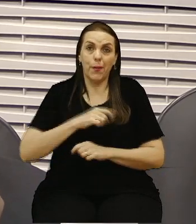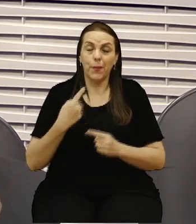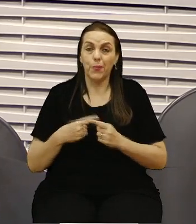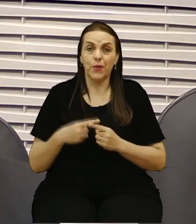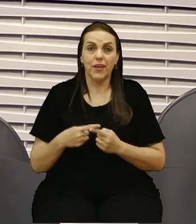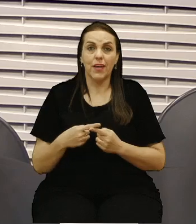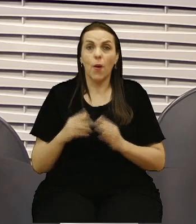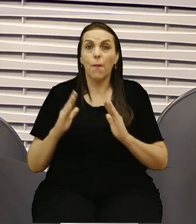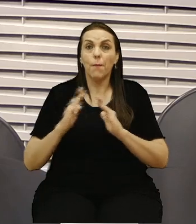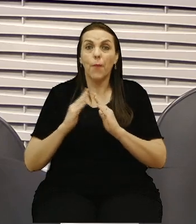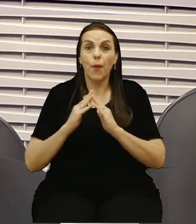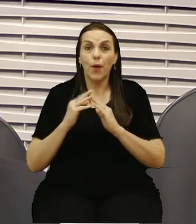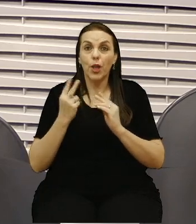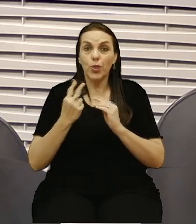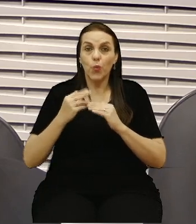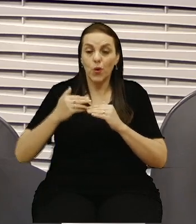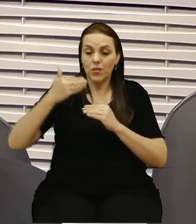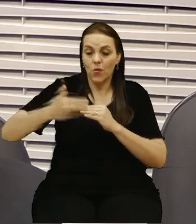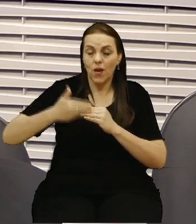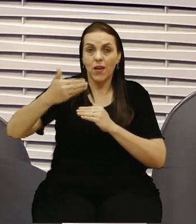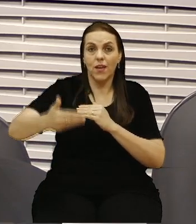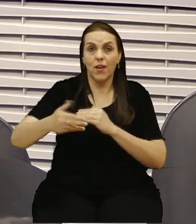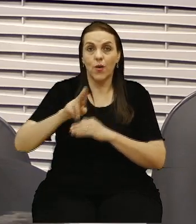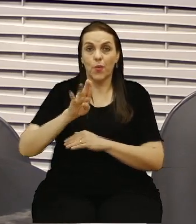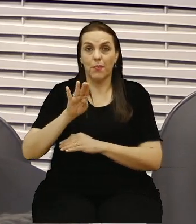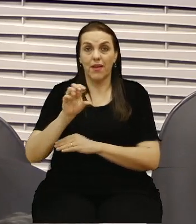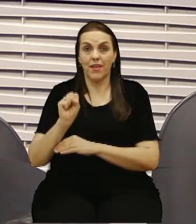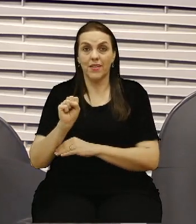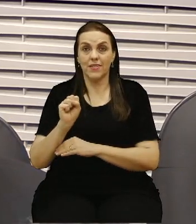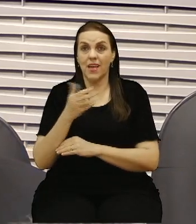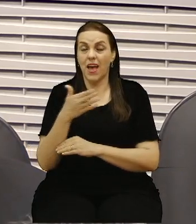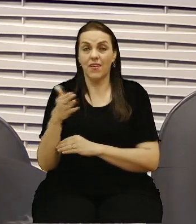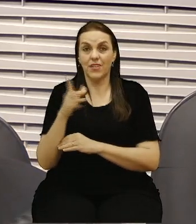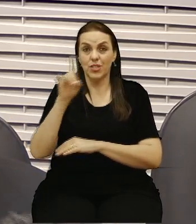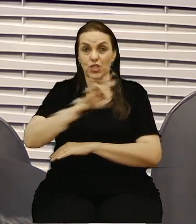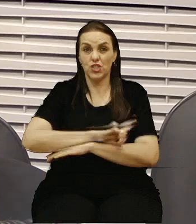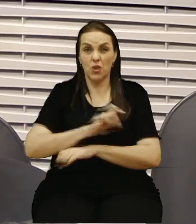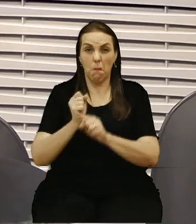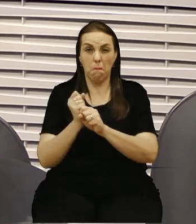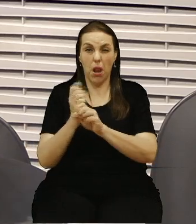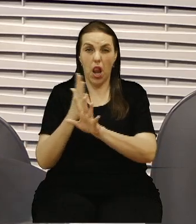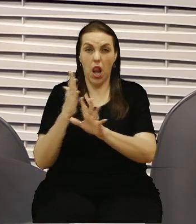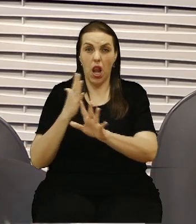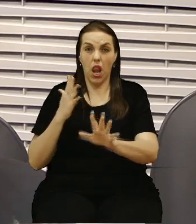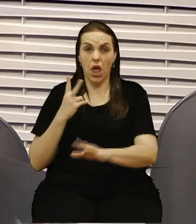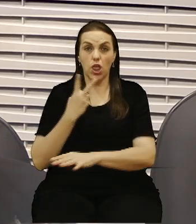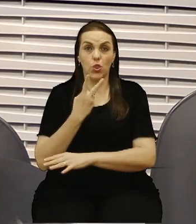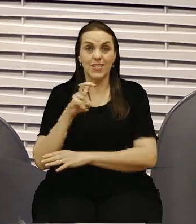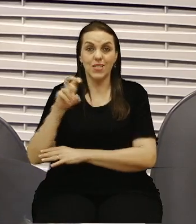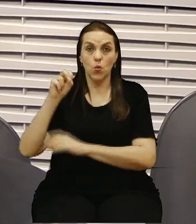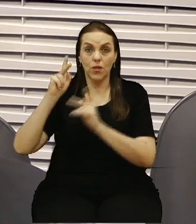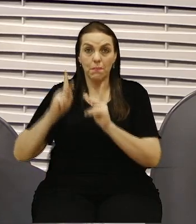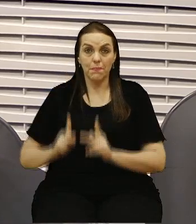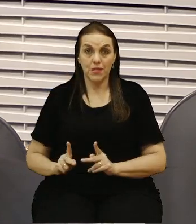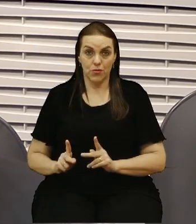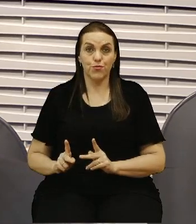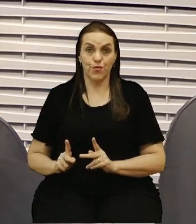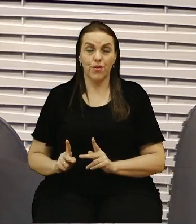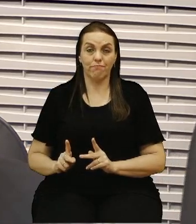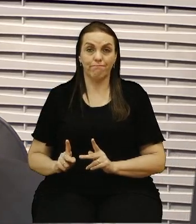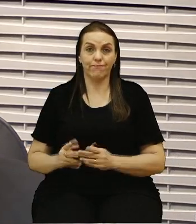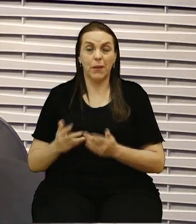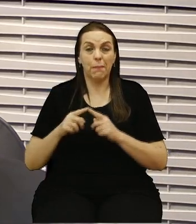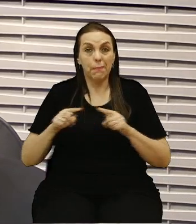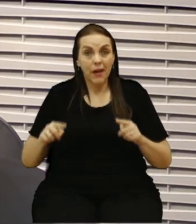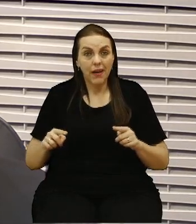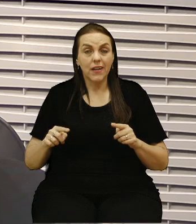eu moro a 2 quadras da UBS e tem dia lá que chega a juntar ali em torno de 200 a 250 pessoas na fila. Só